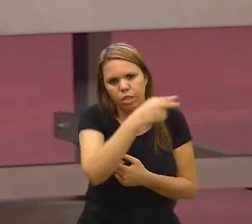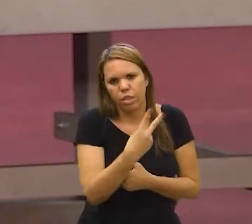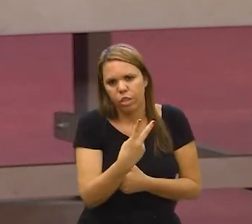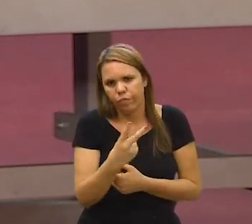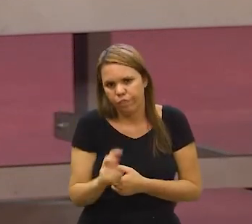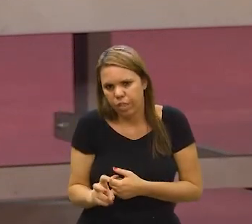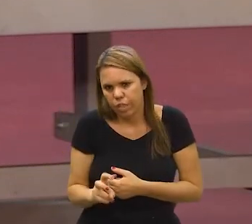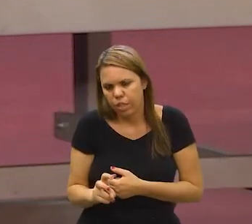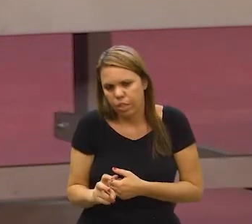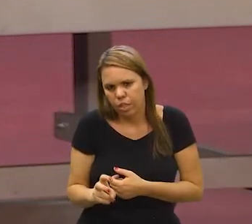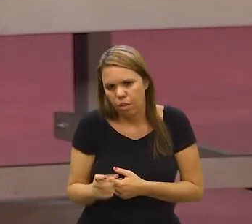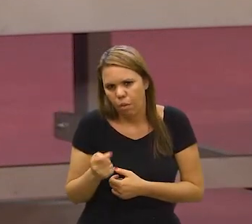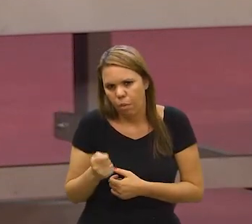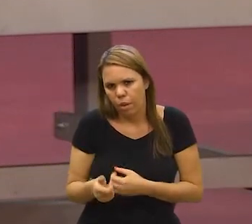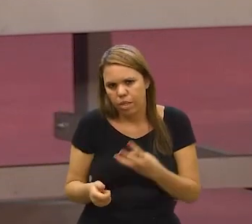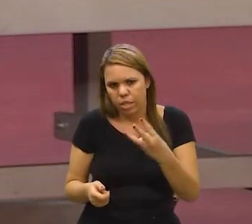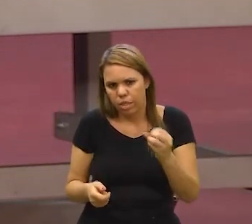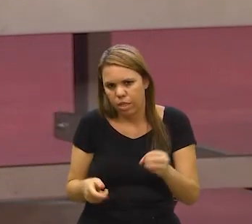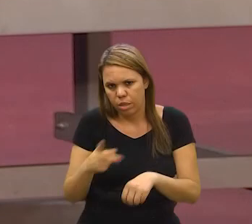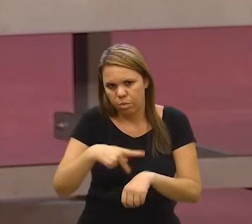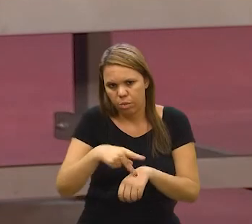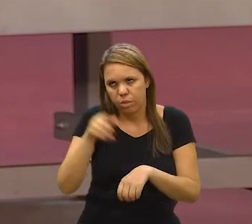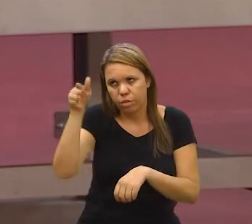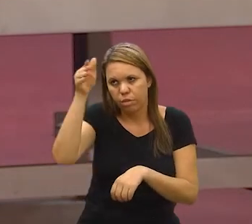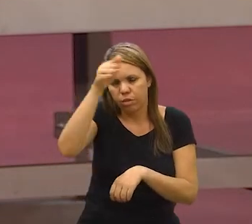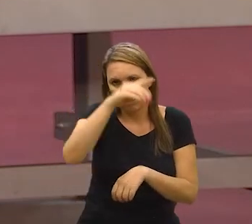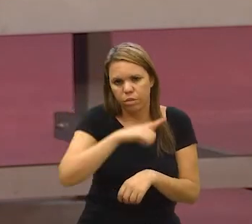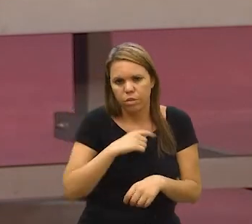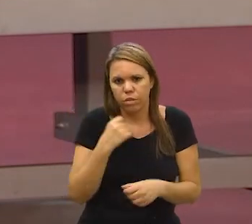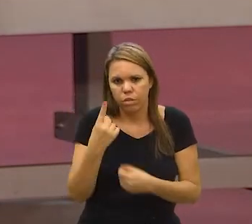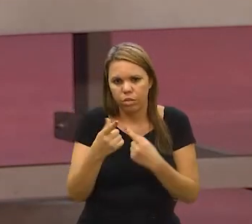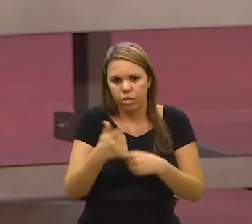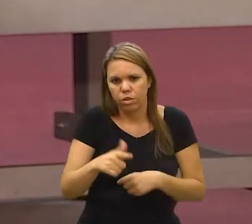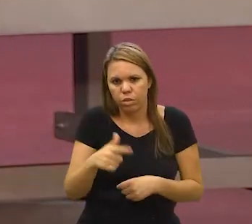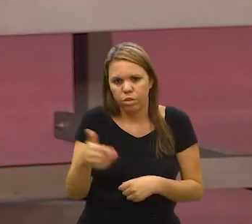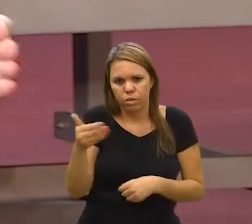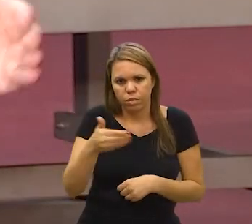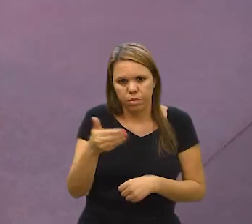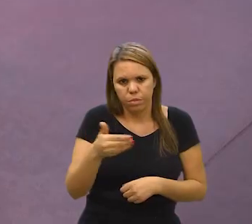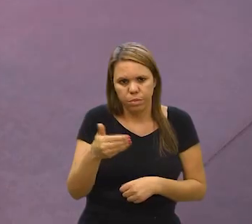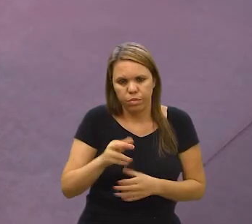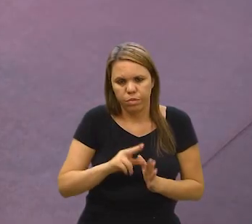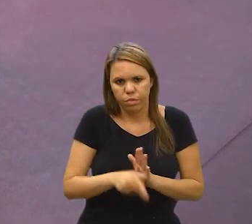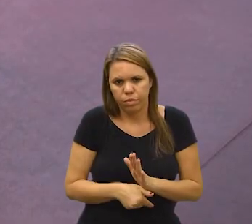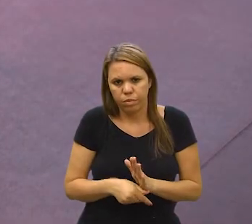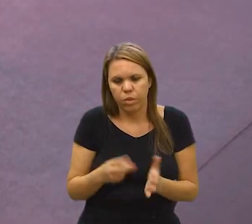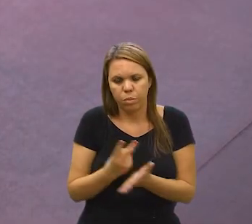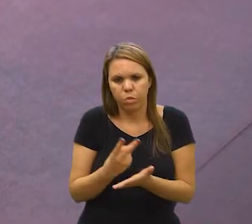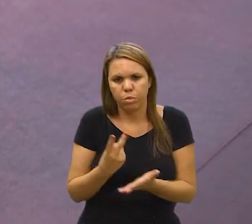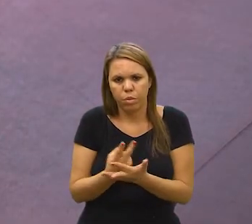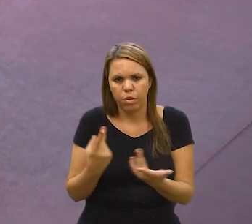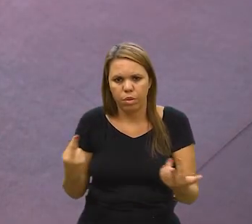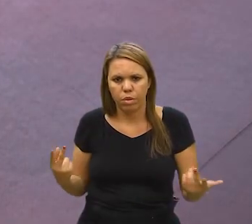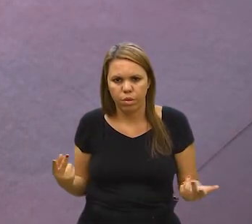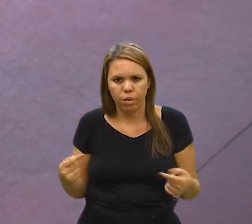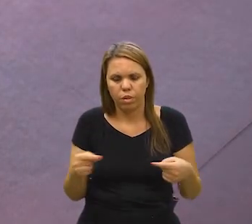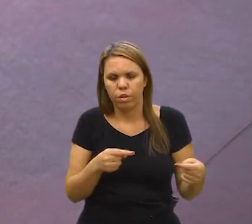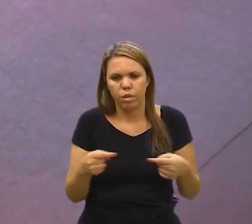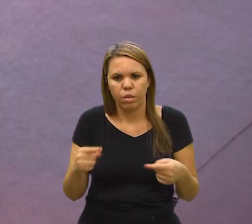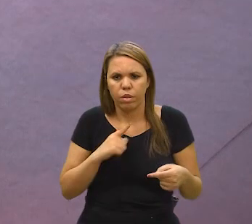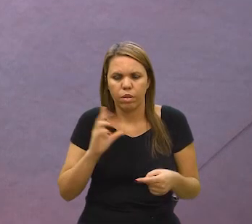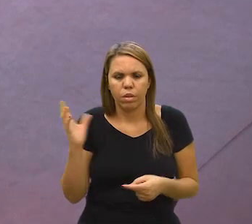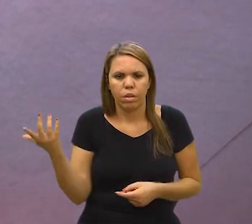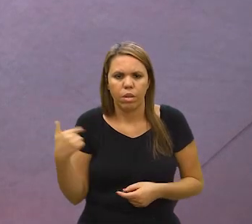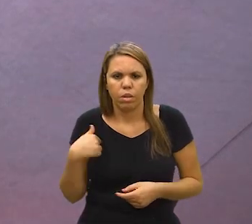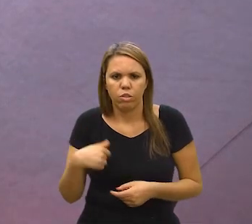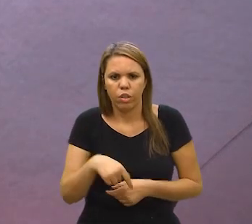Esses 25, acho que até quase 30 países que eu já fui, é que tem uns que são repetidos, né, que a gente vai várias vezes para os mesmos, que são onde são as